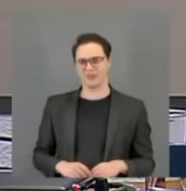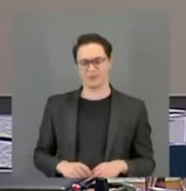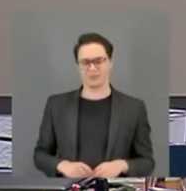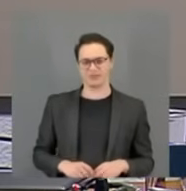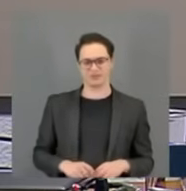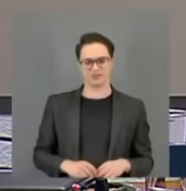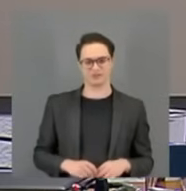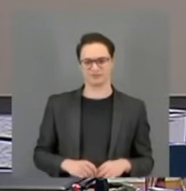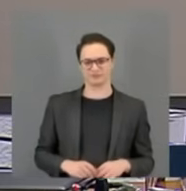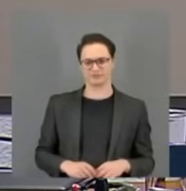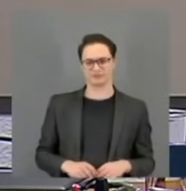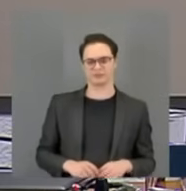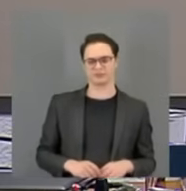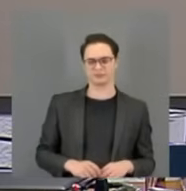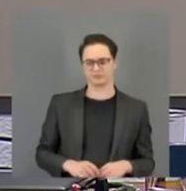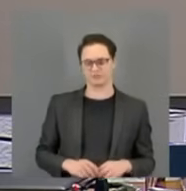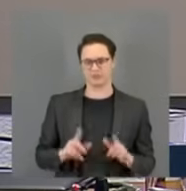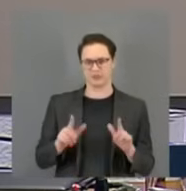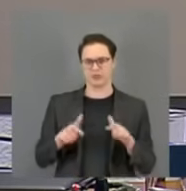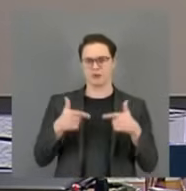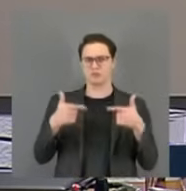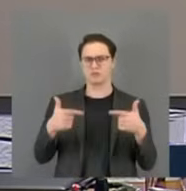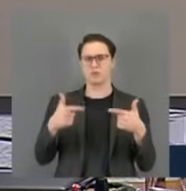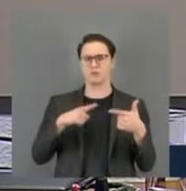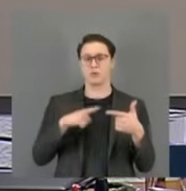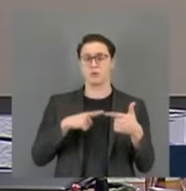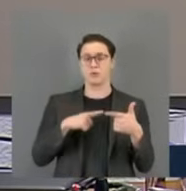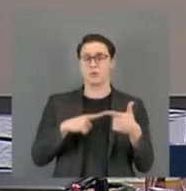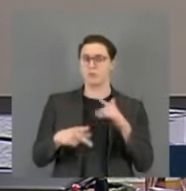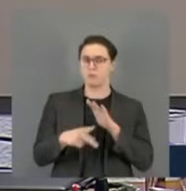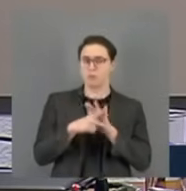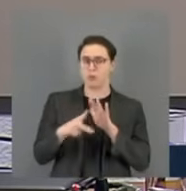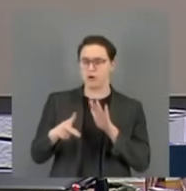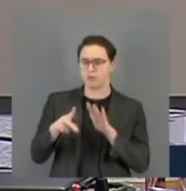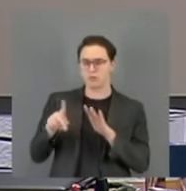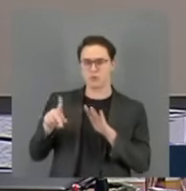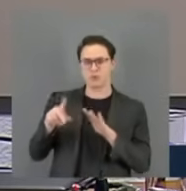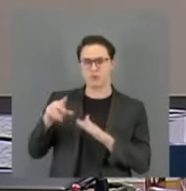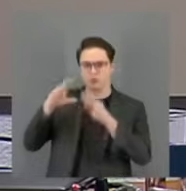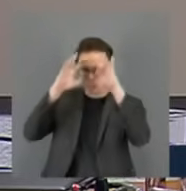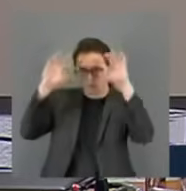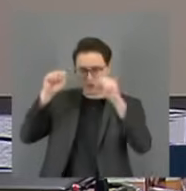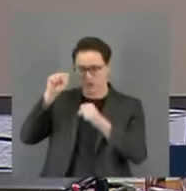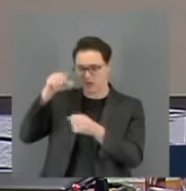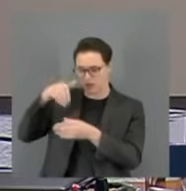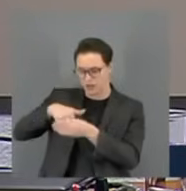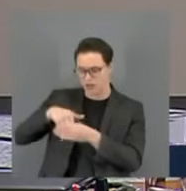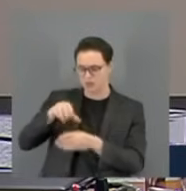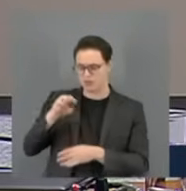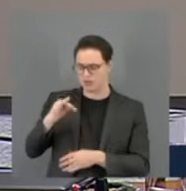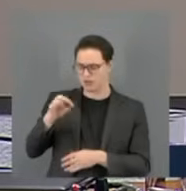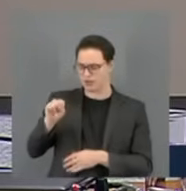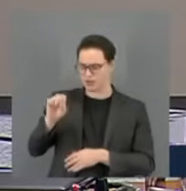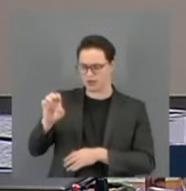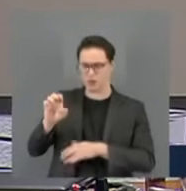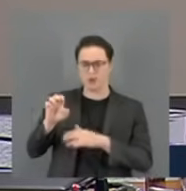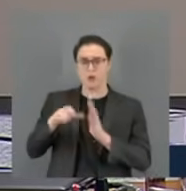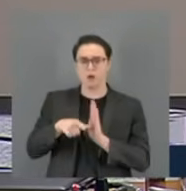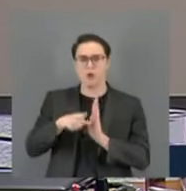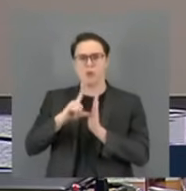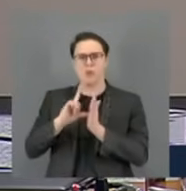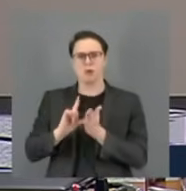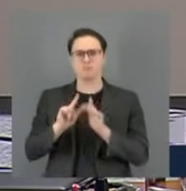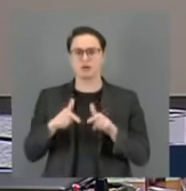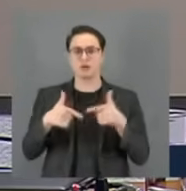Essas ações refletiam os esforços do TSE em antecipar atividades ilegais que